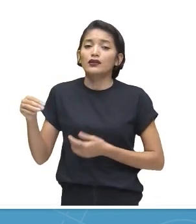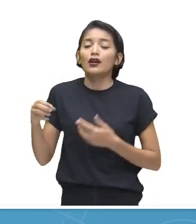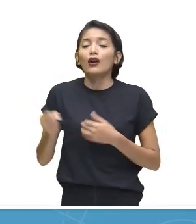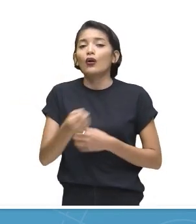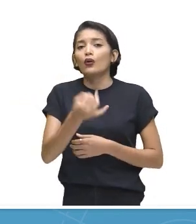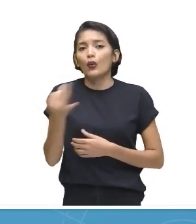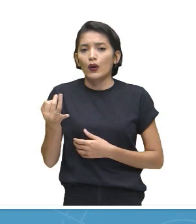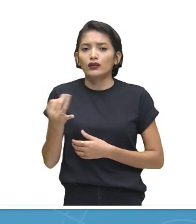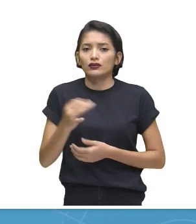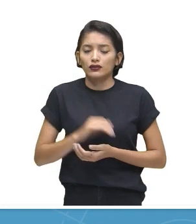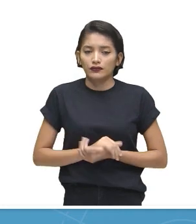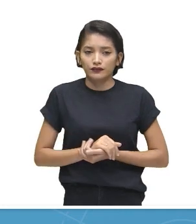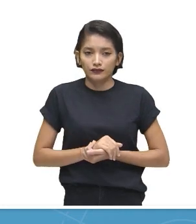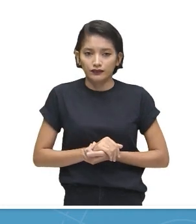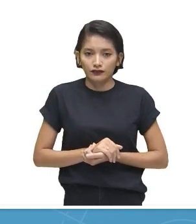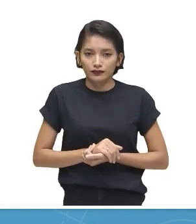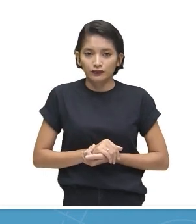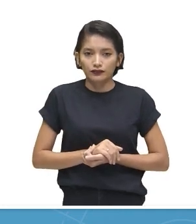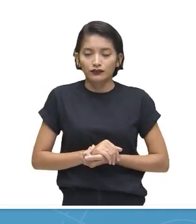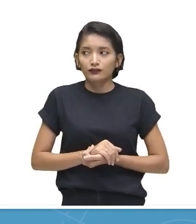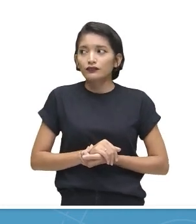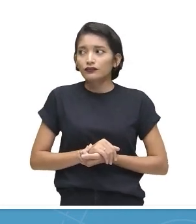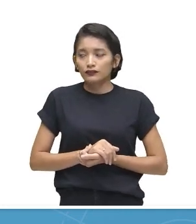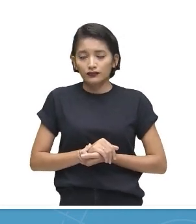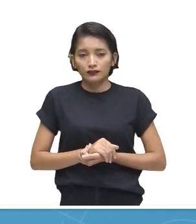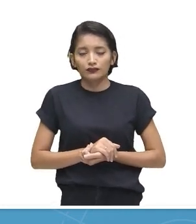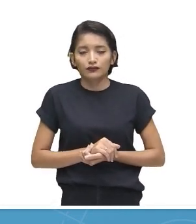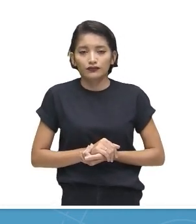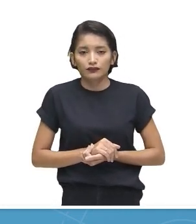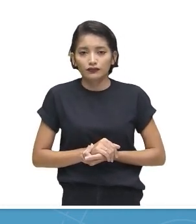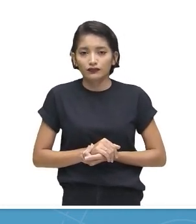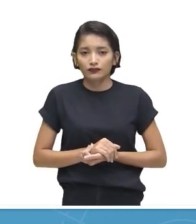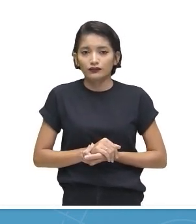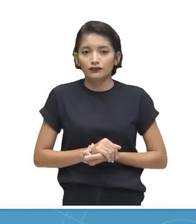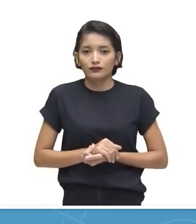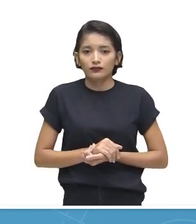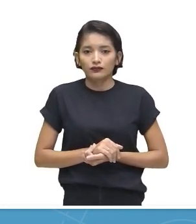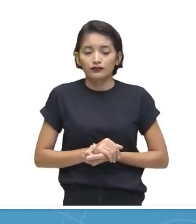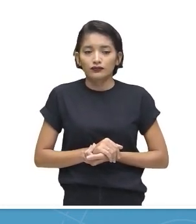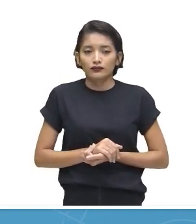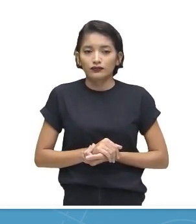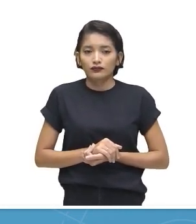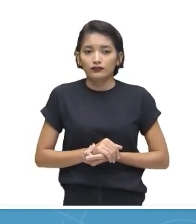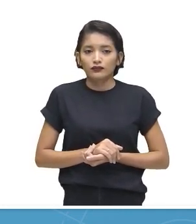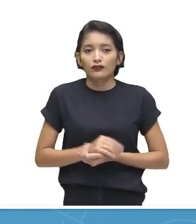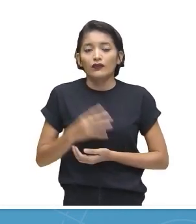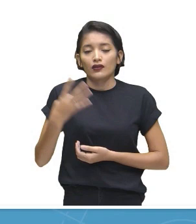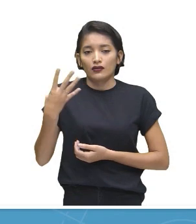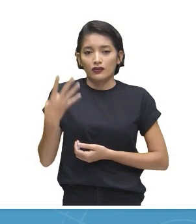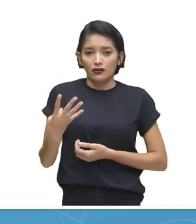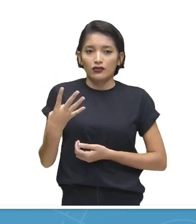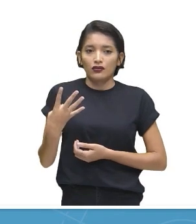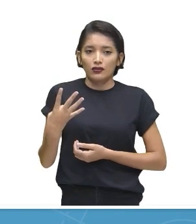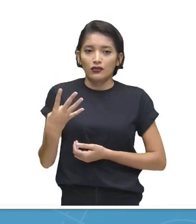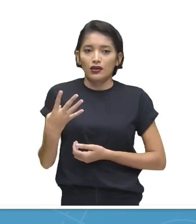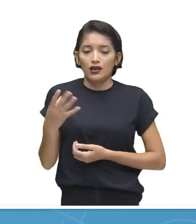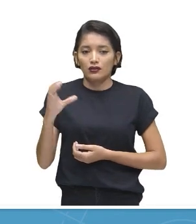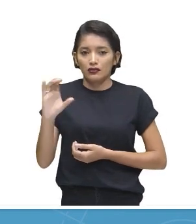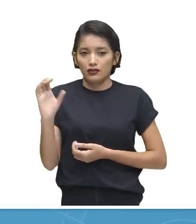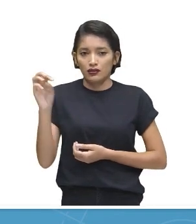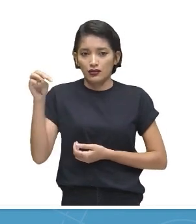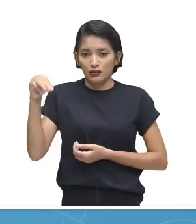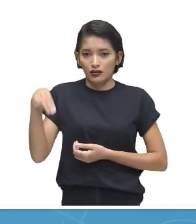40 tracinhos desse, né? É só usar aí a lógica. Mais 10 aqui, ó, você chega, então, 4